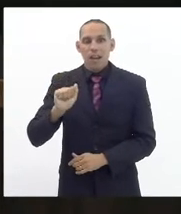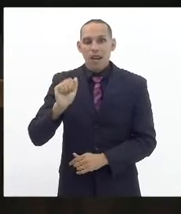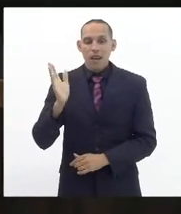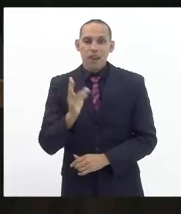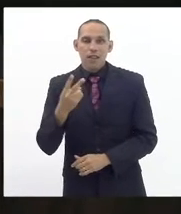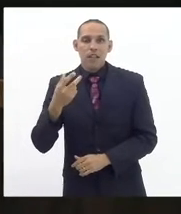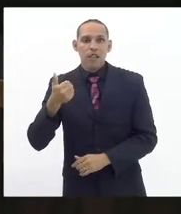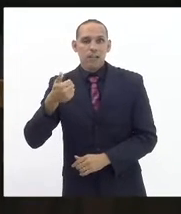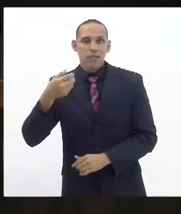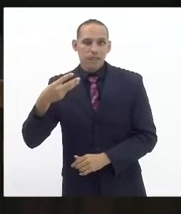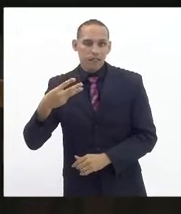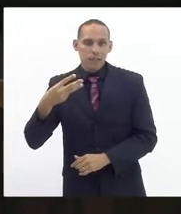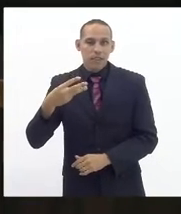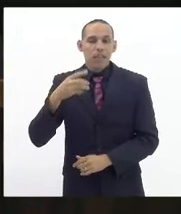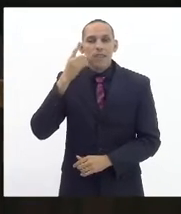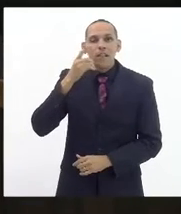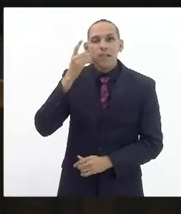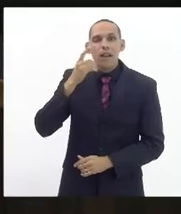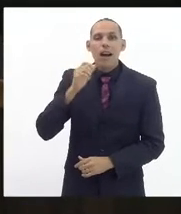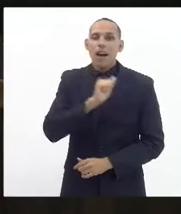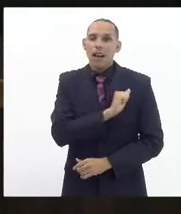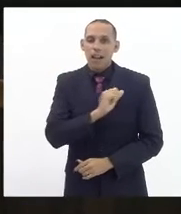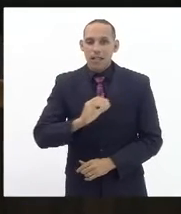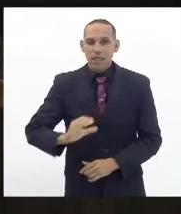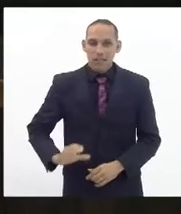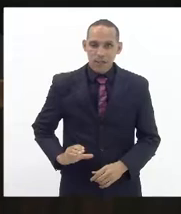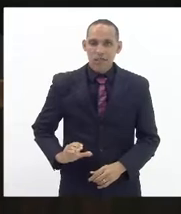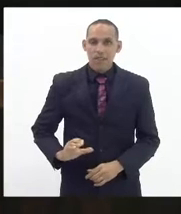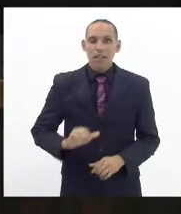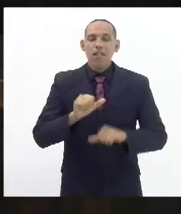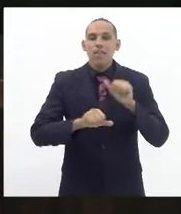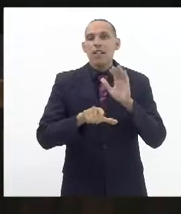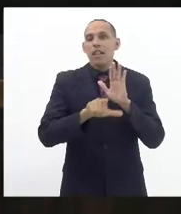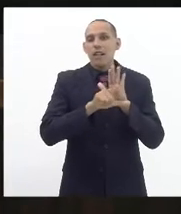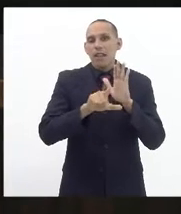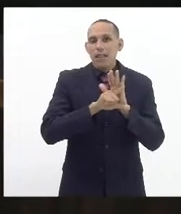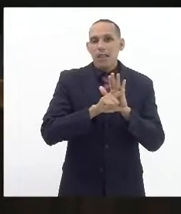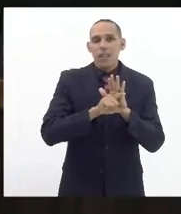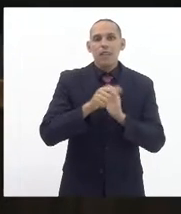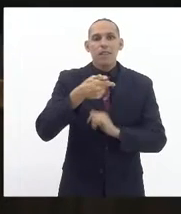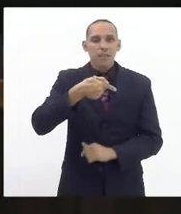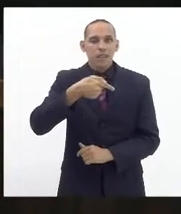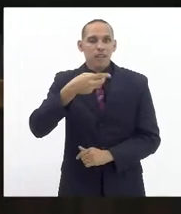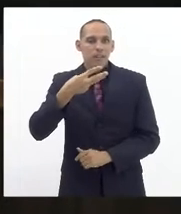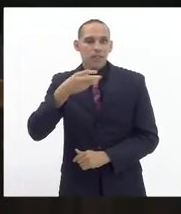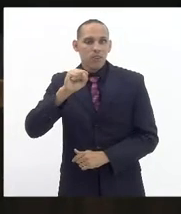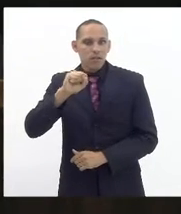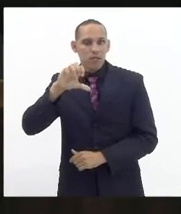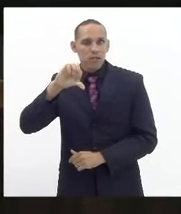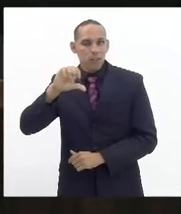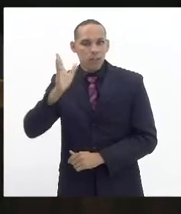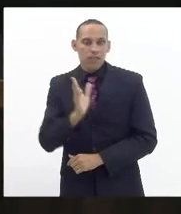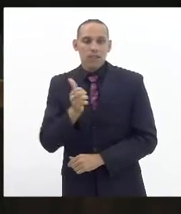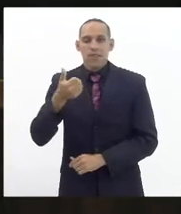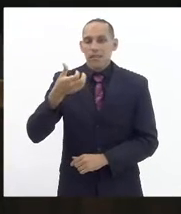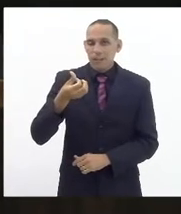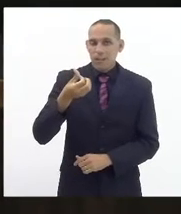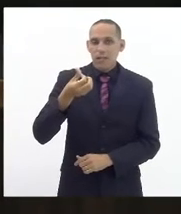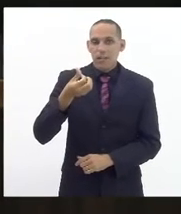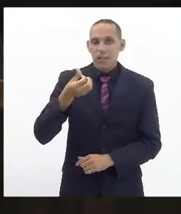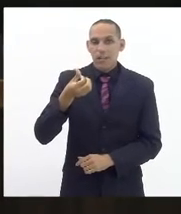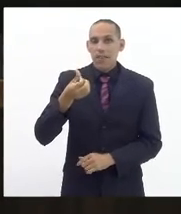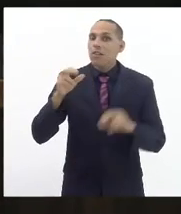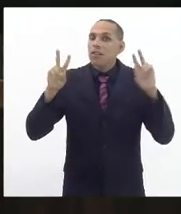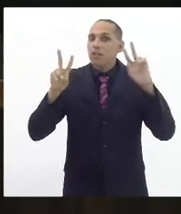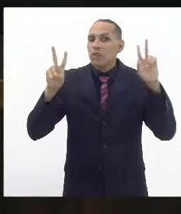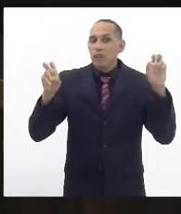de autoria do deputado André Siciliano, que altera a lei estadual número 7.389, de 14 de julho de 2016, que dispõe